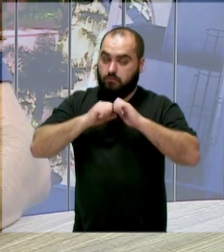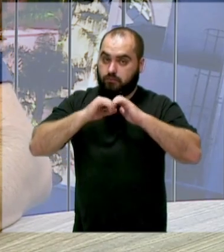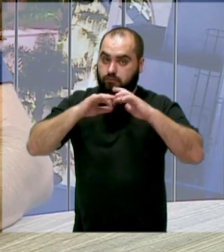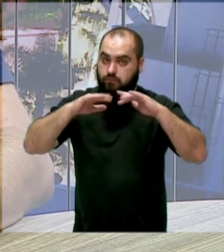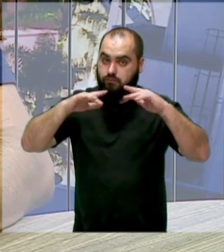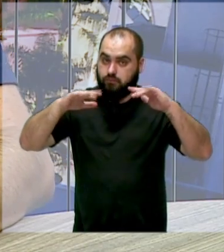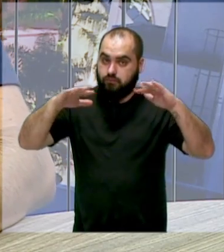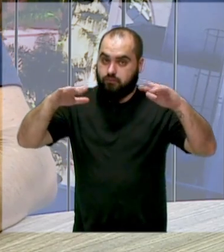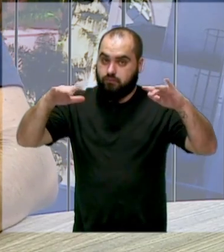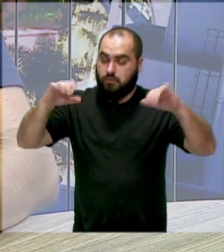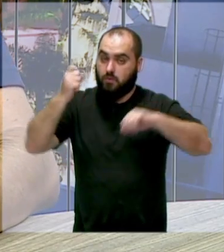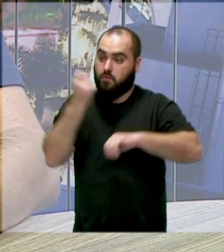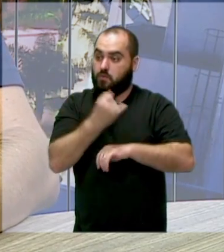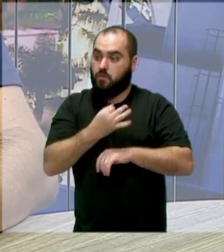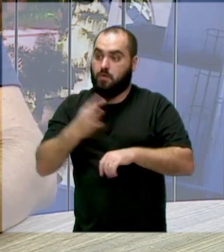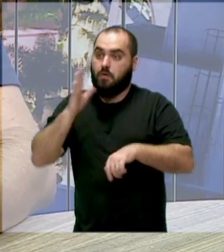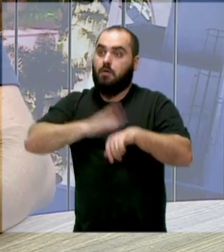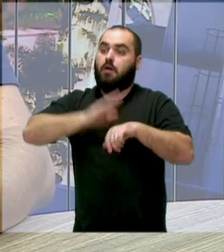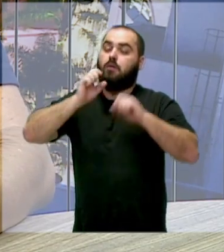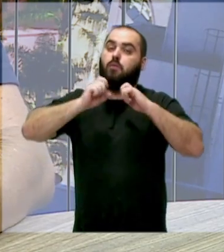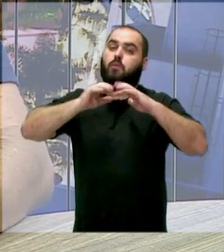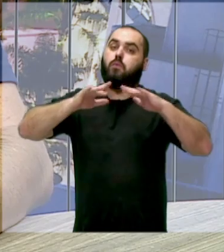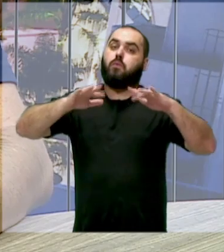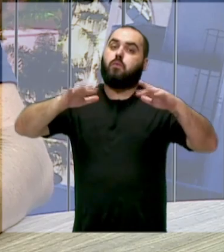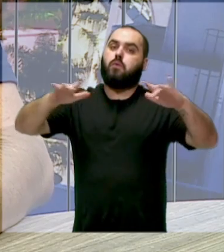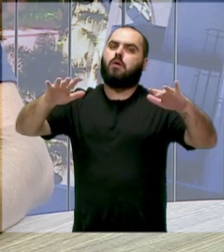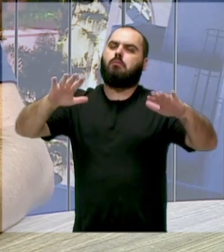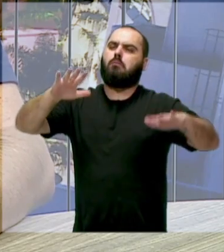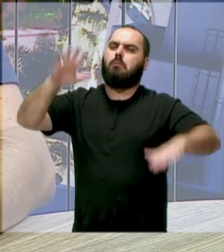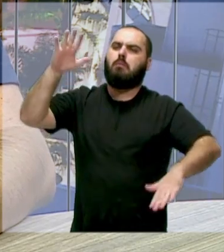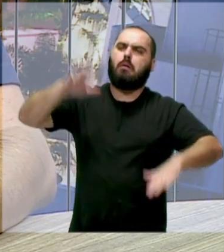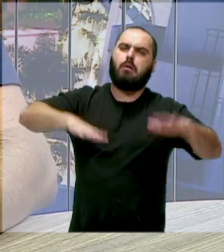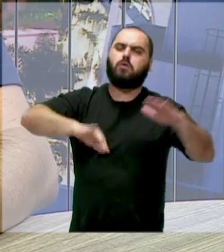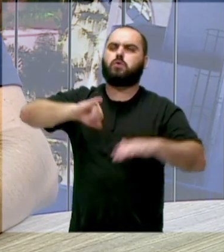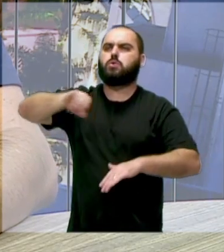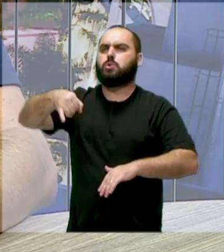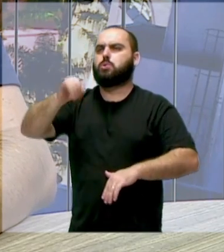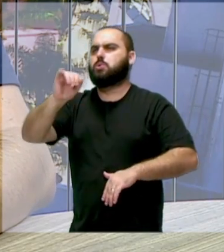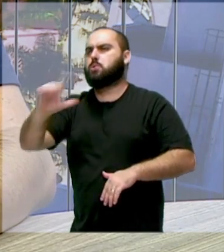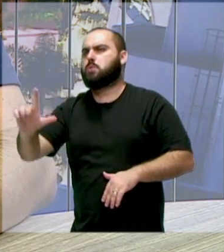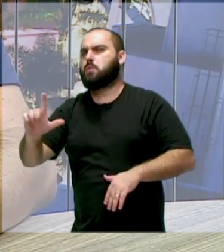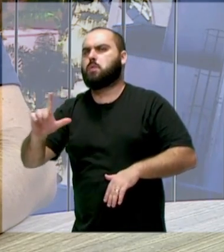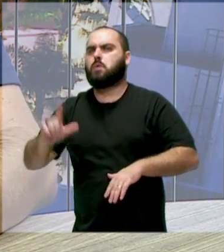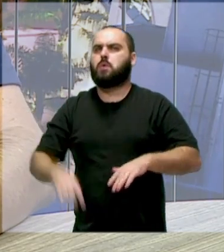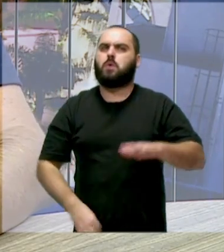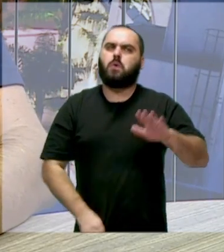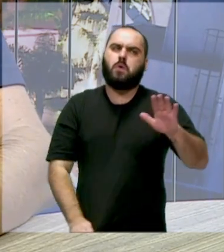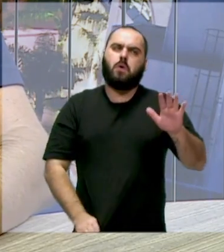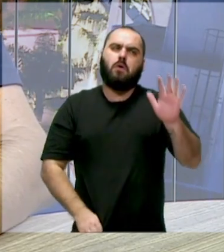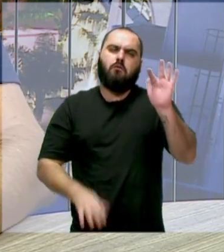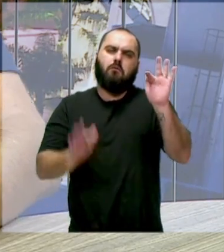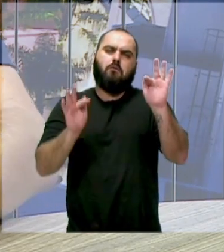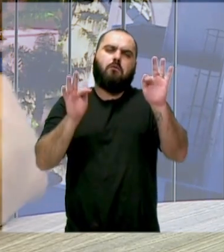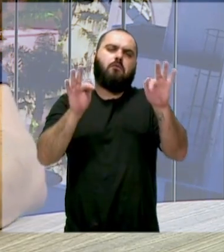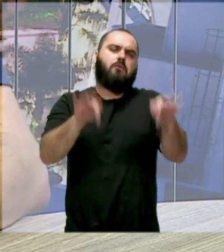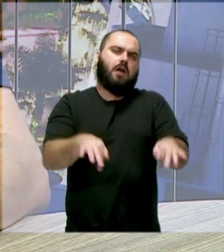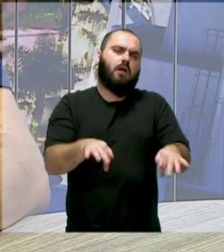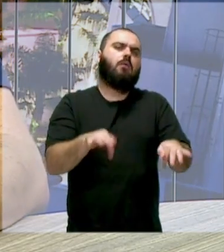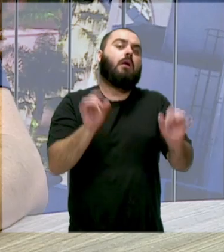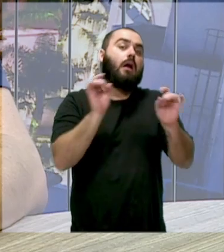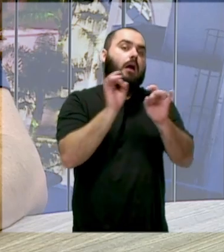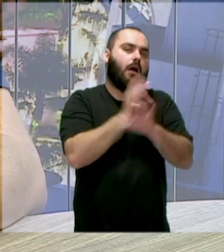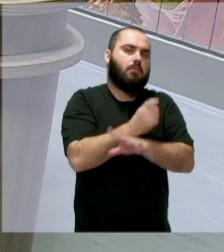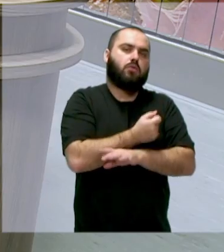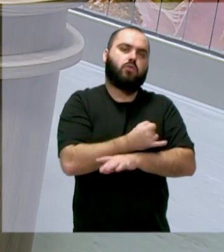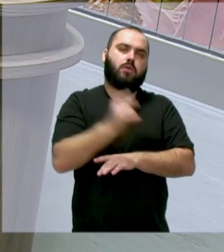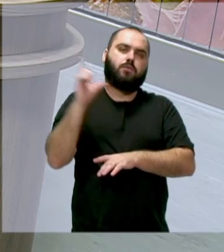os casos, e esses casos vão começar a cair lá para julho, mais para o finalzinho. E essa é uma